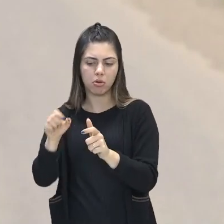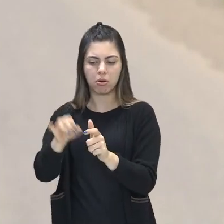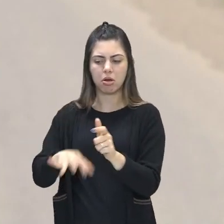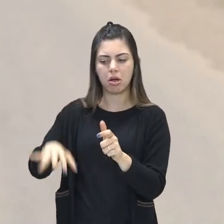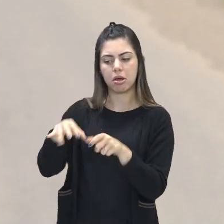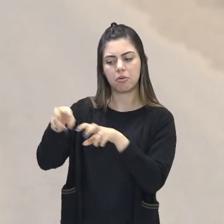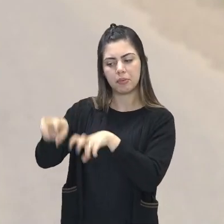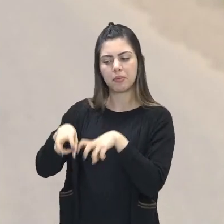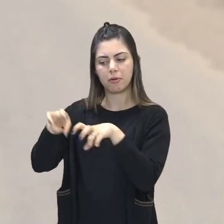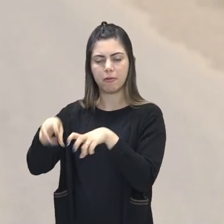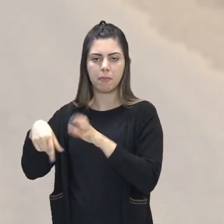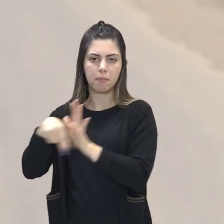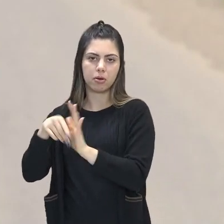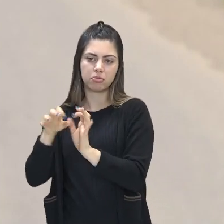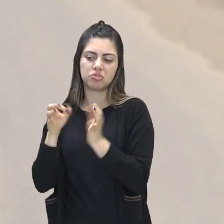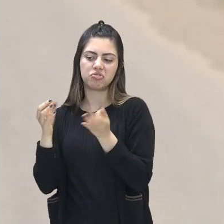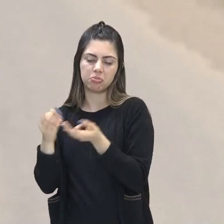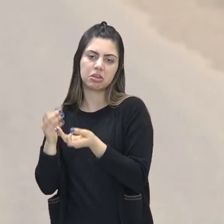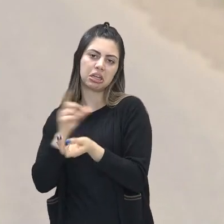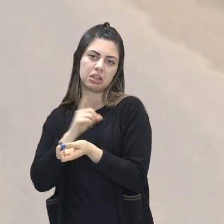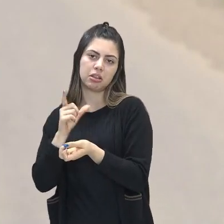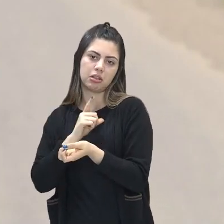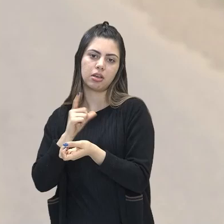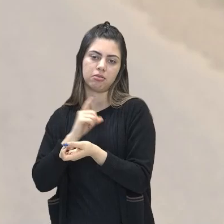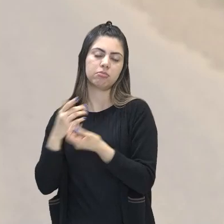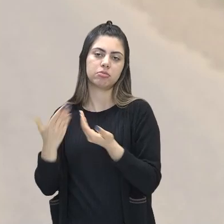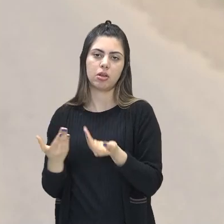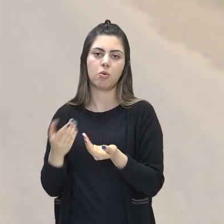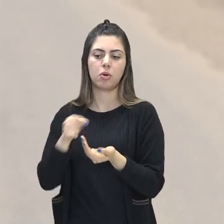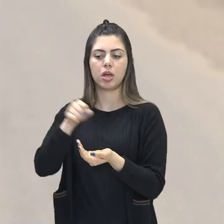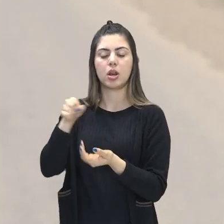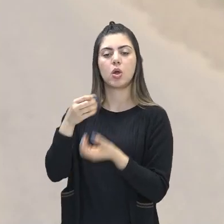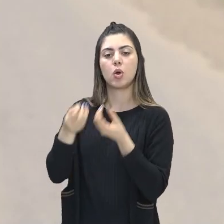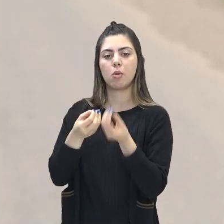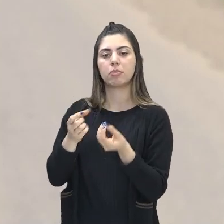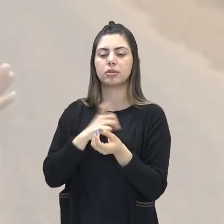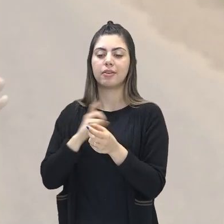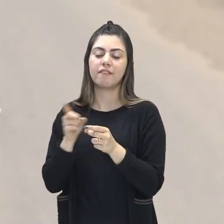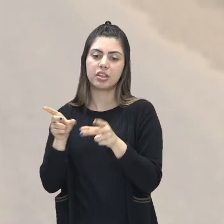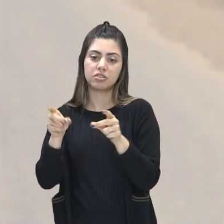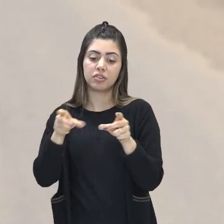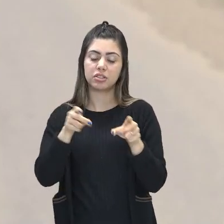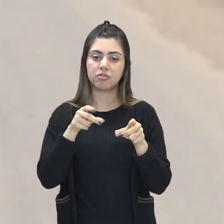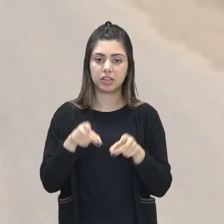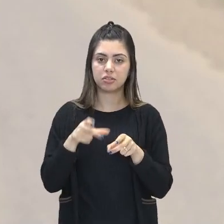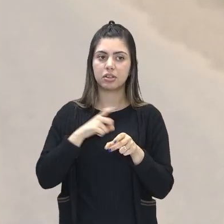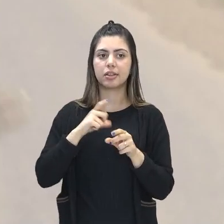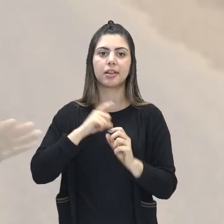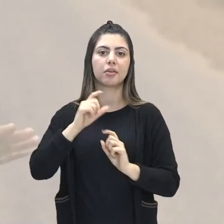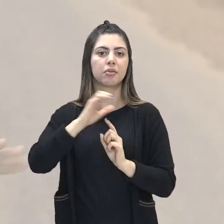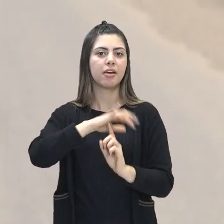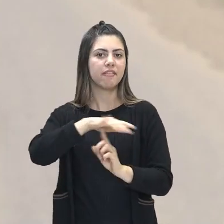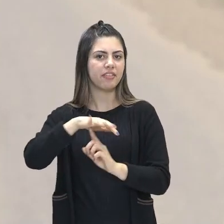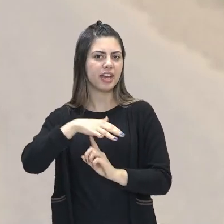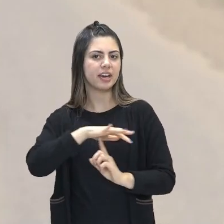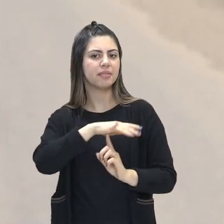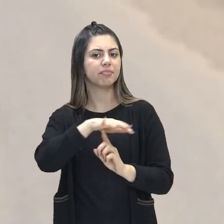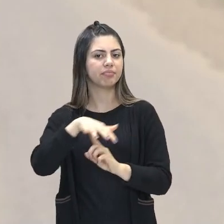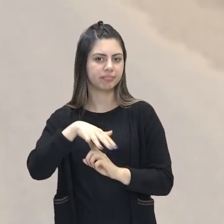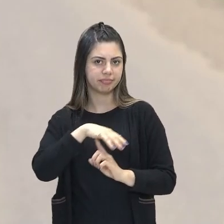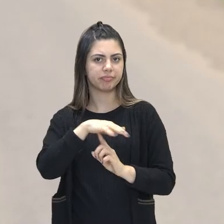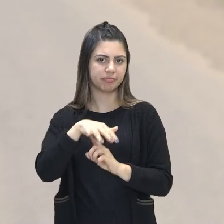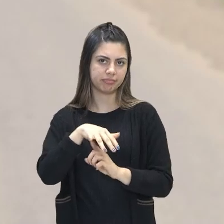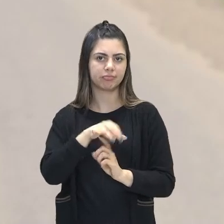agricultura familiar, né? Tudo isso geralmente abastece as feiras, abastece as comunidades ali,